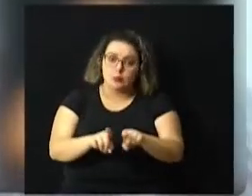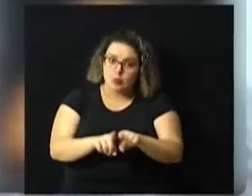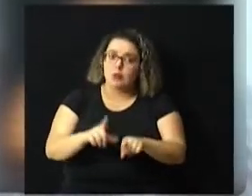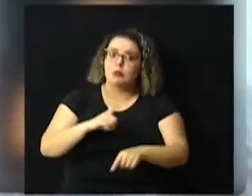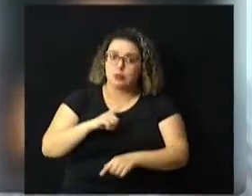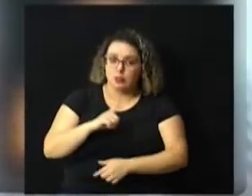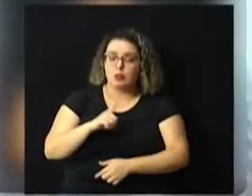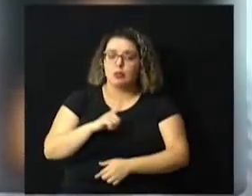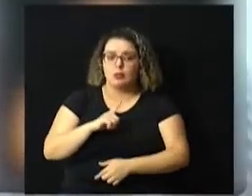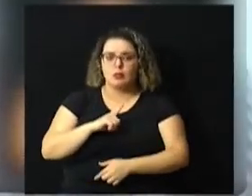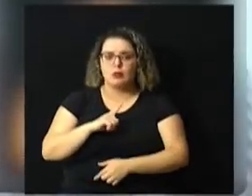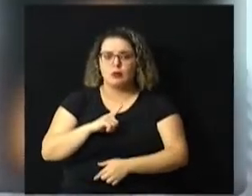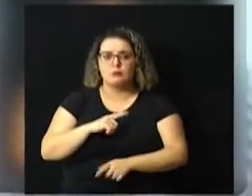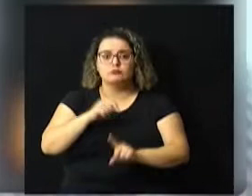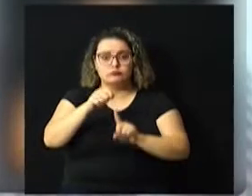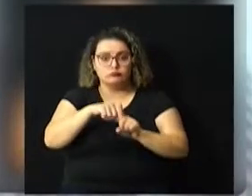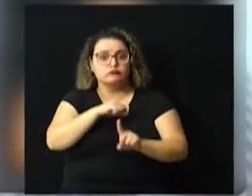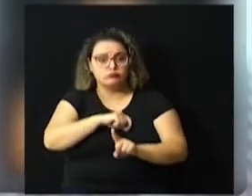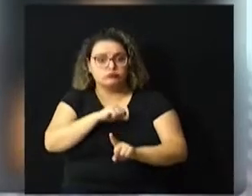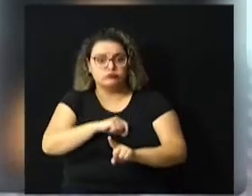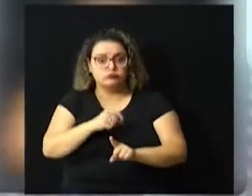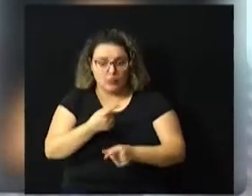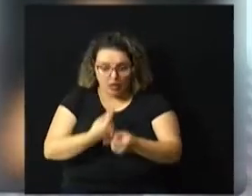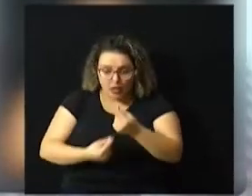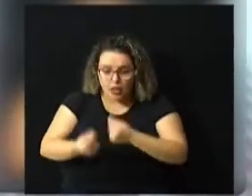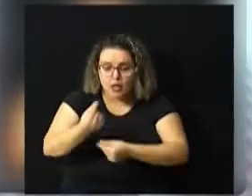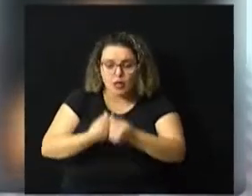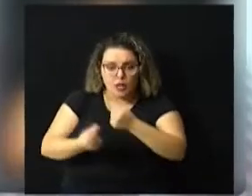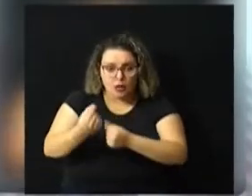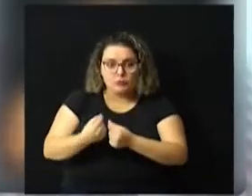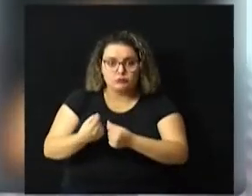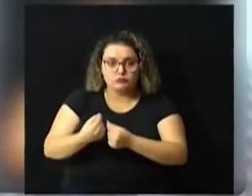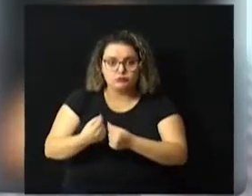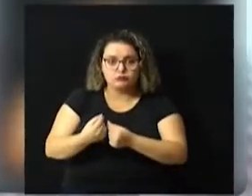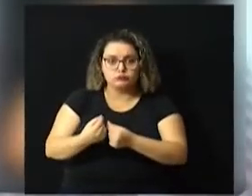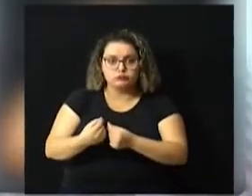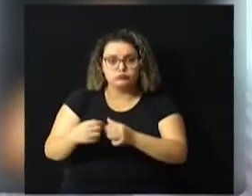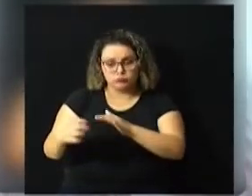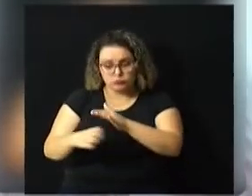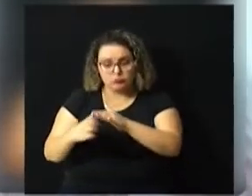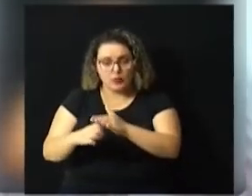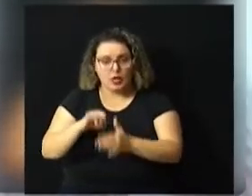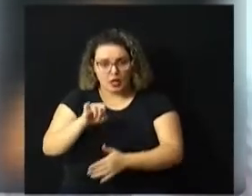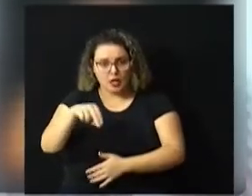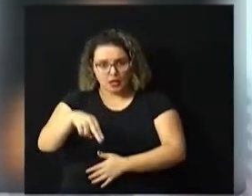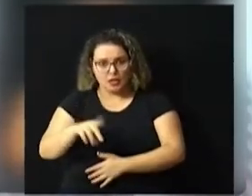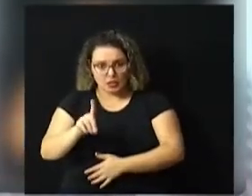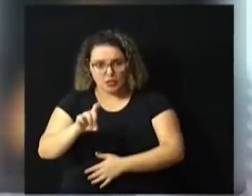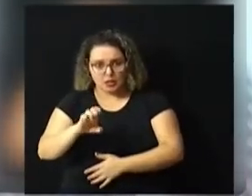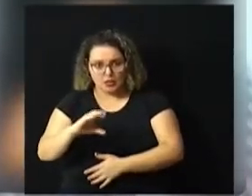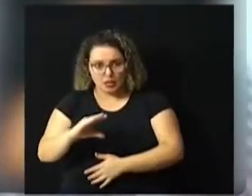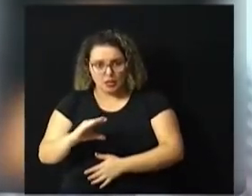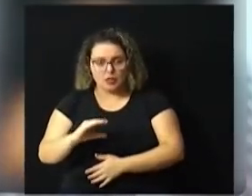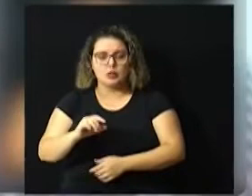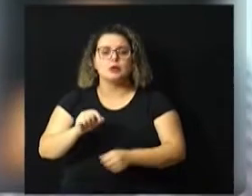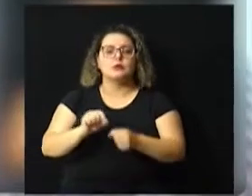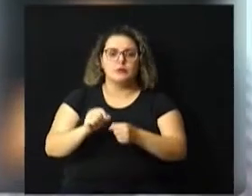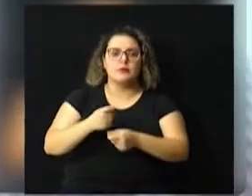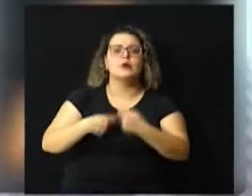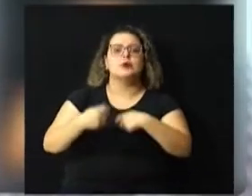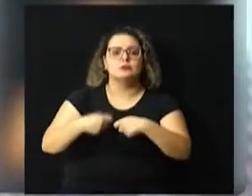que trará também uma renda, né, trará recursos para a empresa, para a INDEC, que fará